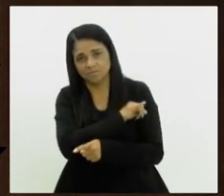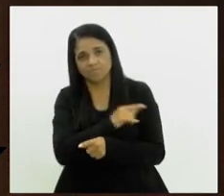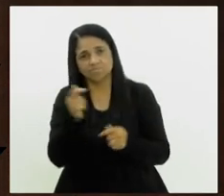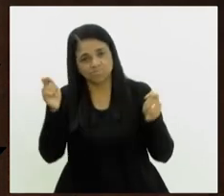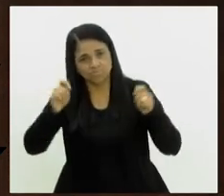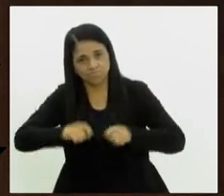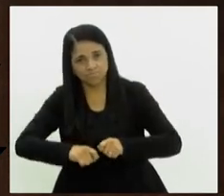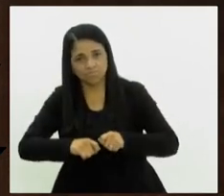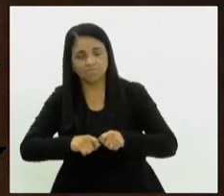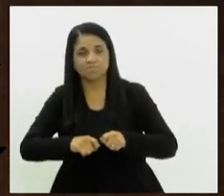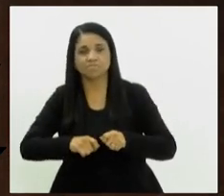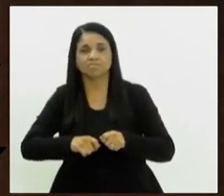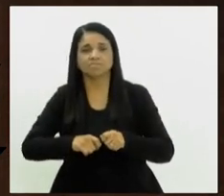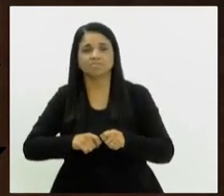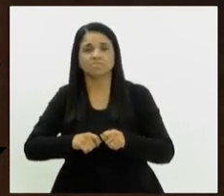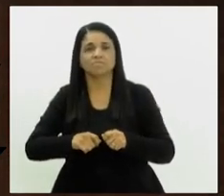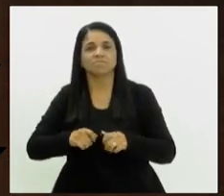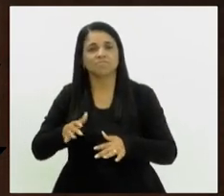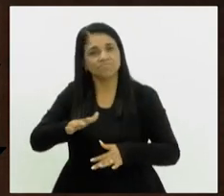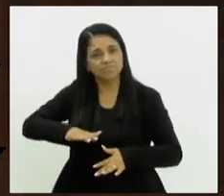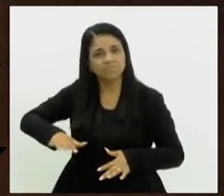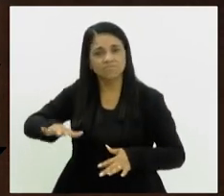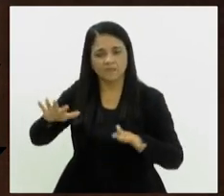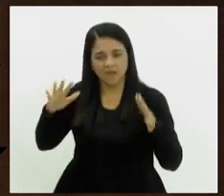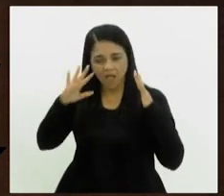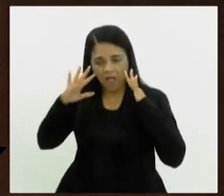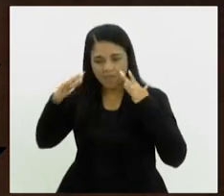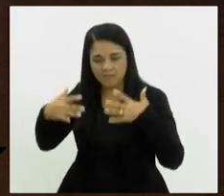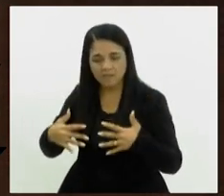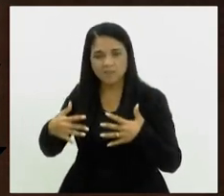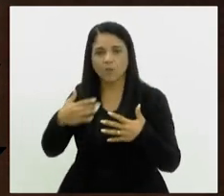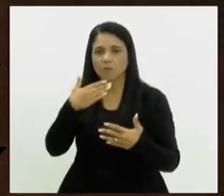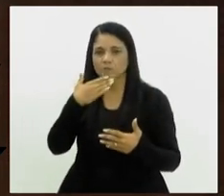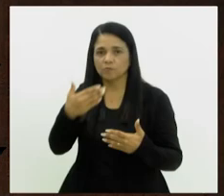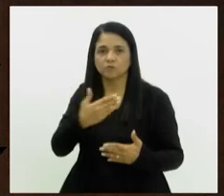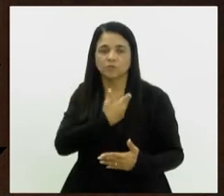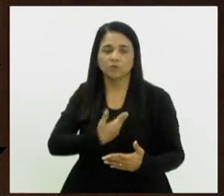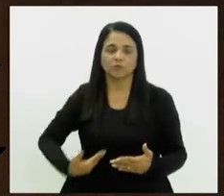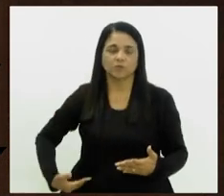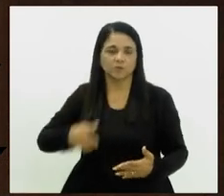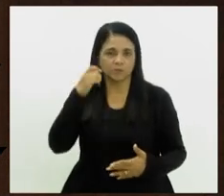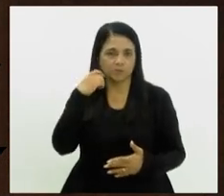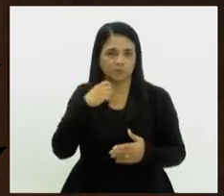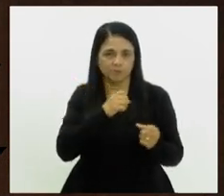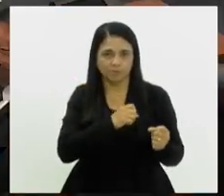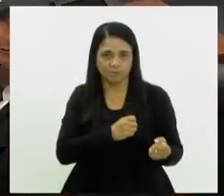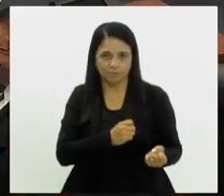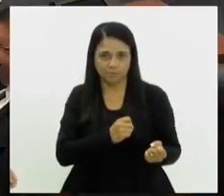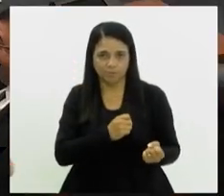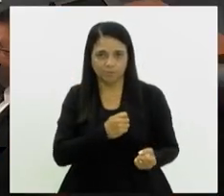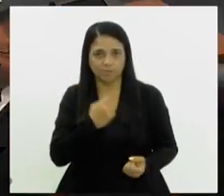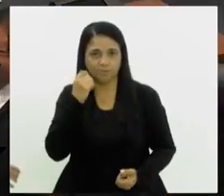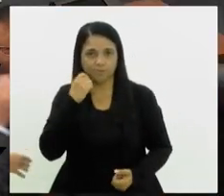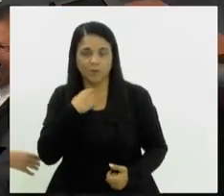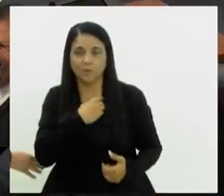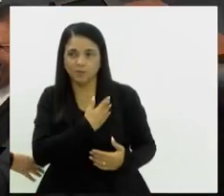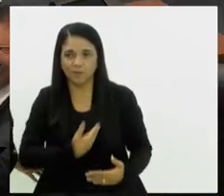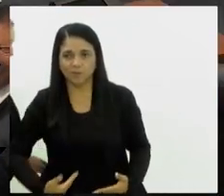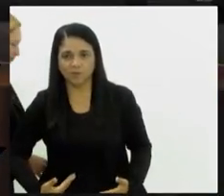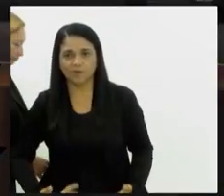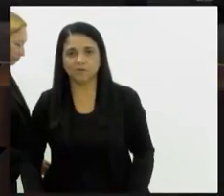ter algum mais um espaço de atenção, reivindicação pelo poder público. Obrigada, presidenta.